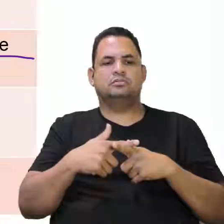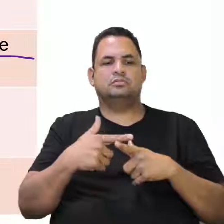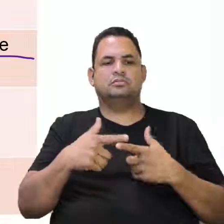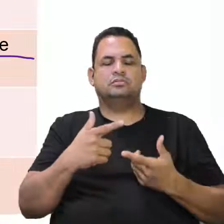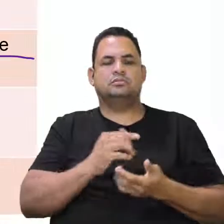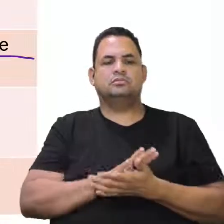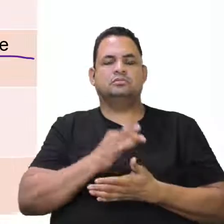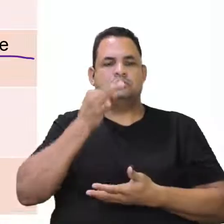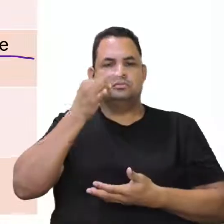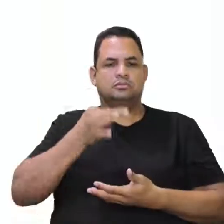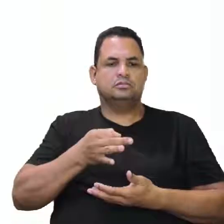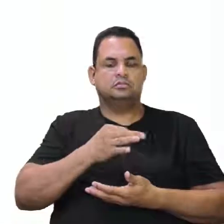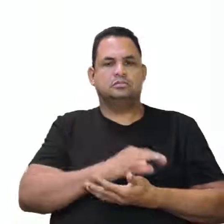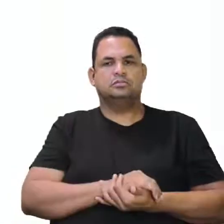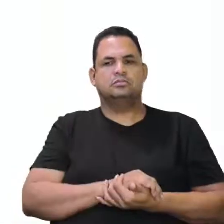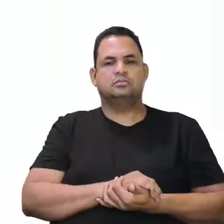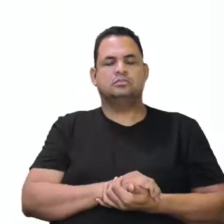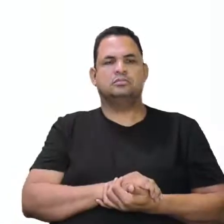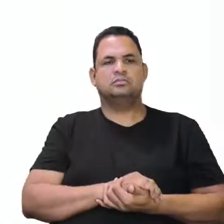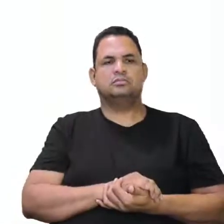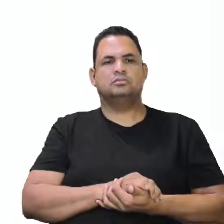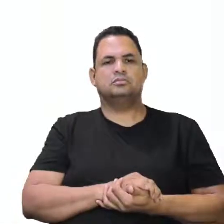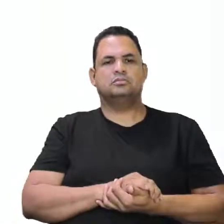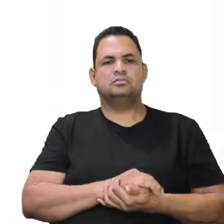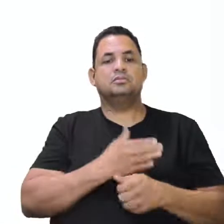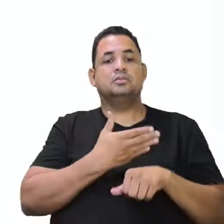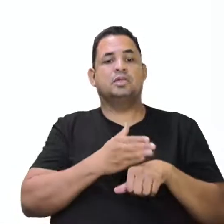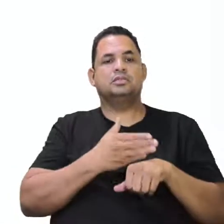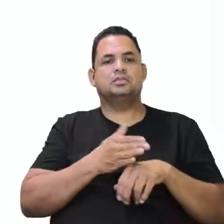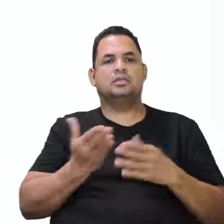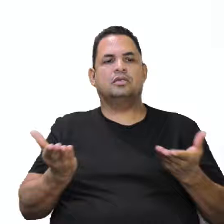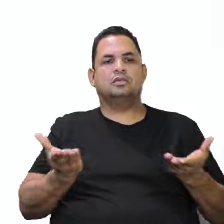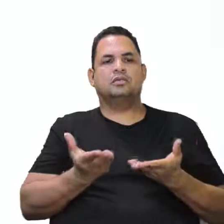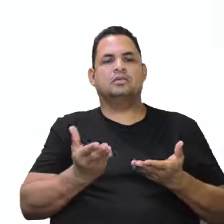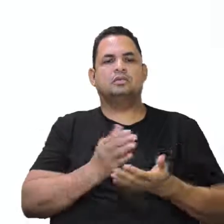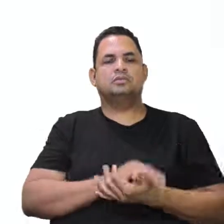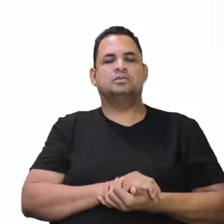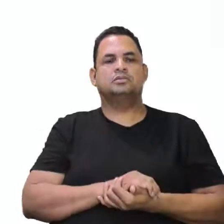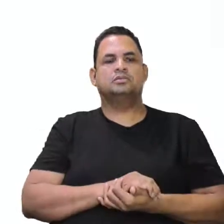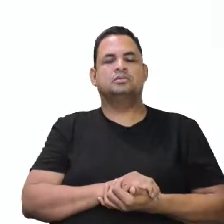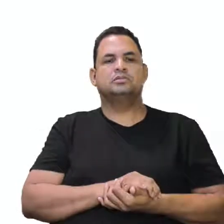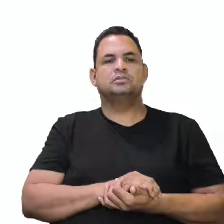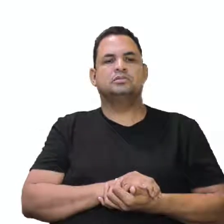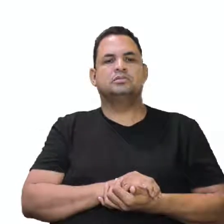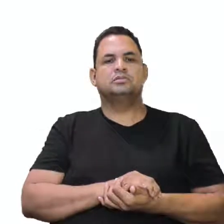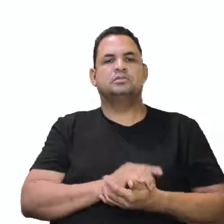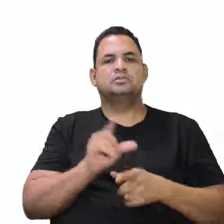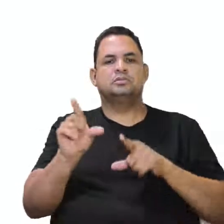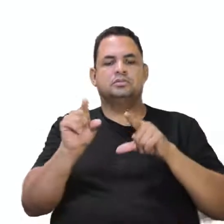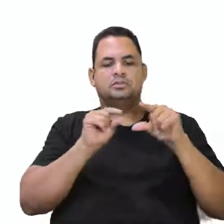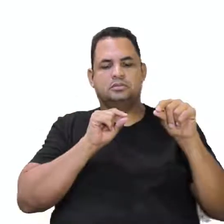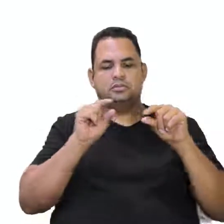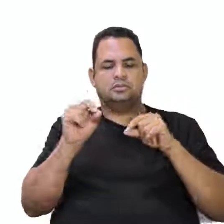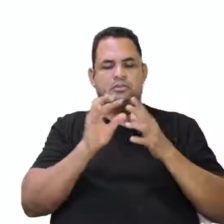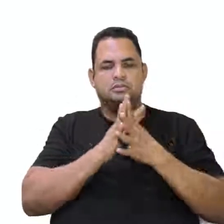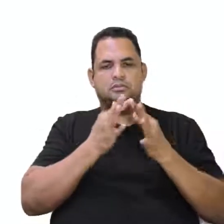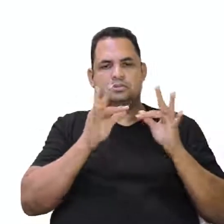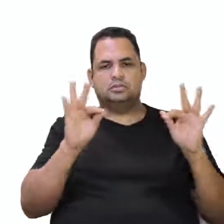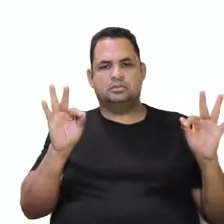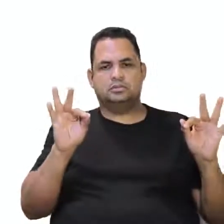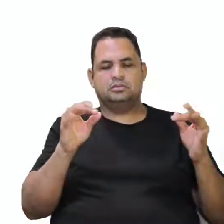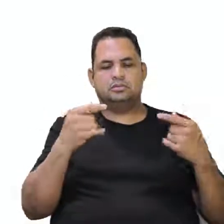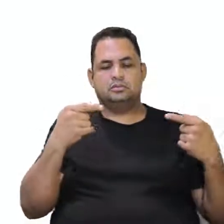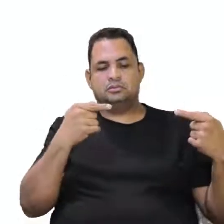problemas. Certo? Let's practice. Vamos praticar o que nós aprendemos? Olha aí, você vai selecionar a